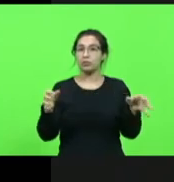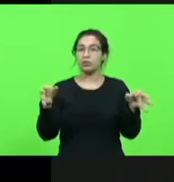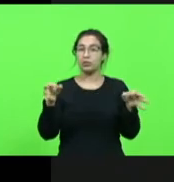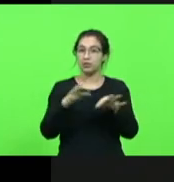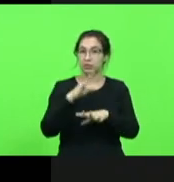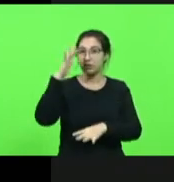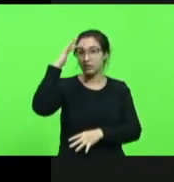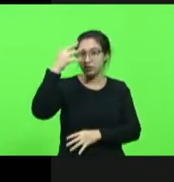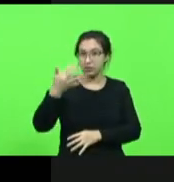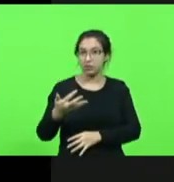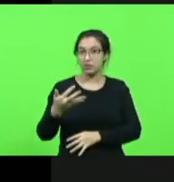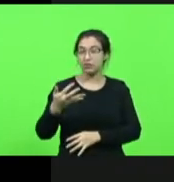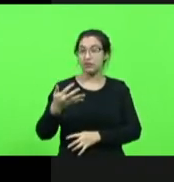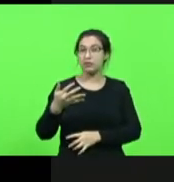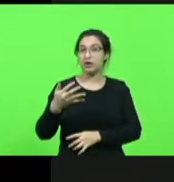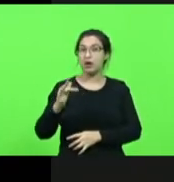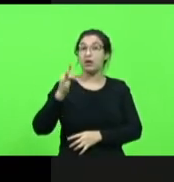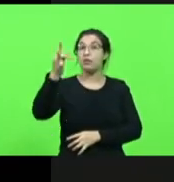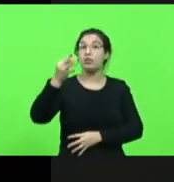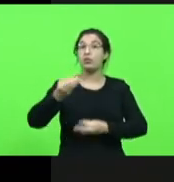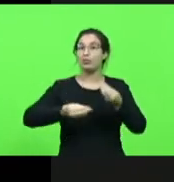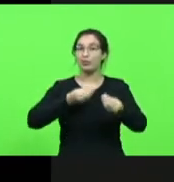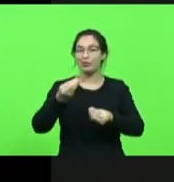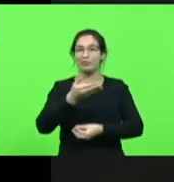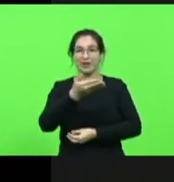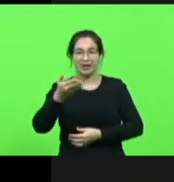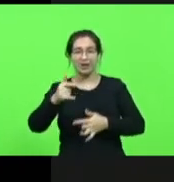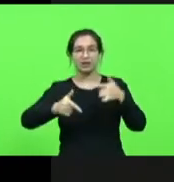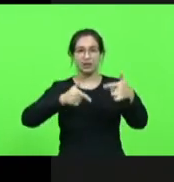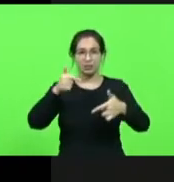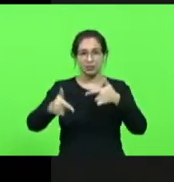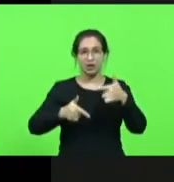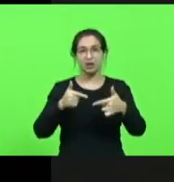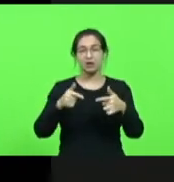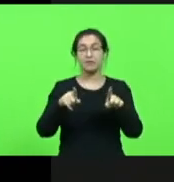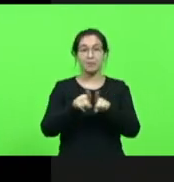futuro aqueles que contribuíram, aqueles que trabalharam, também